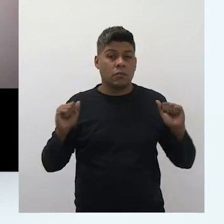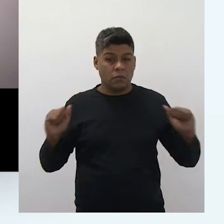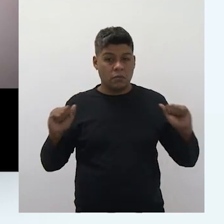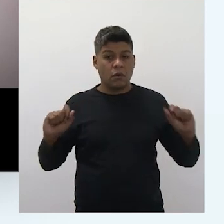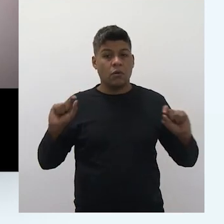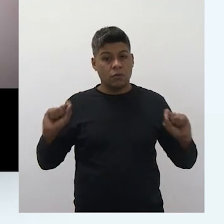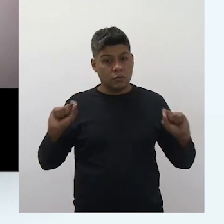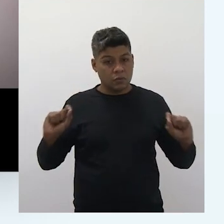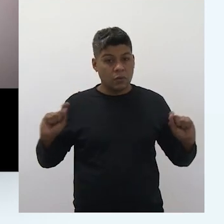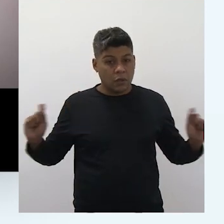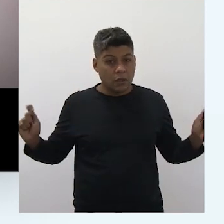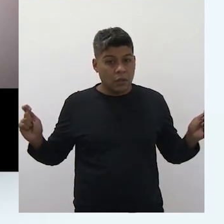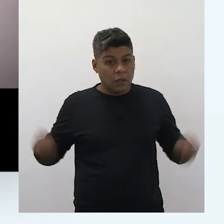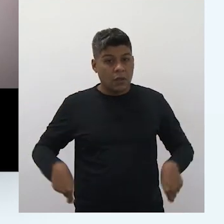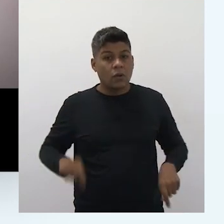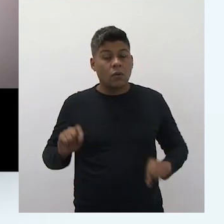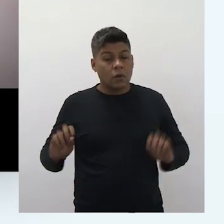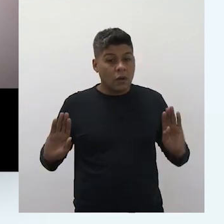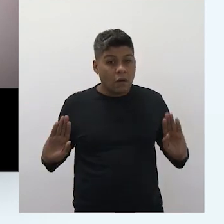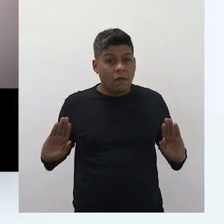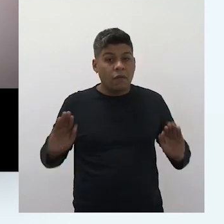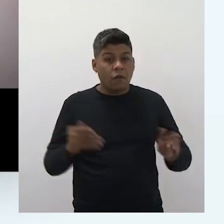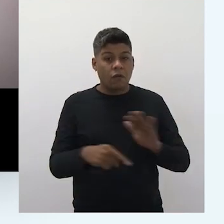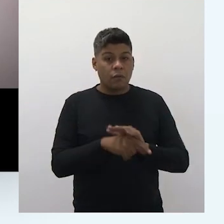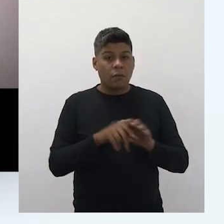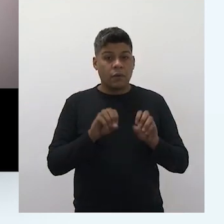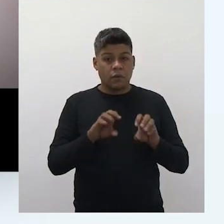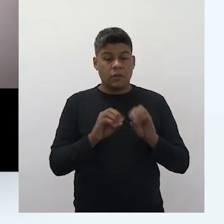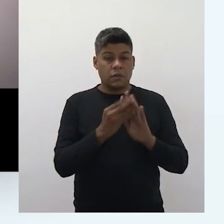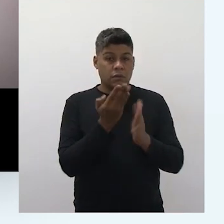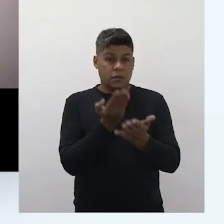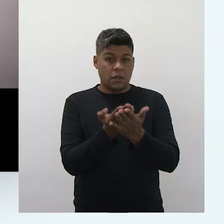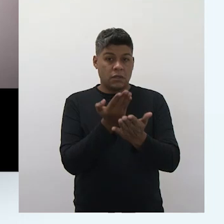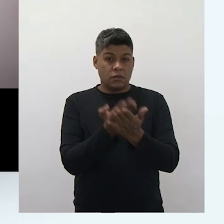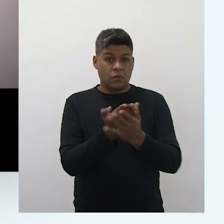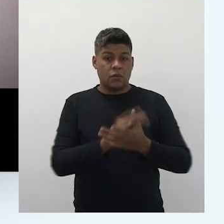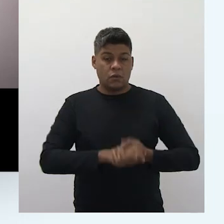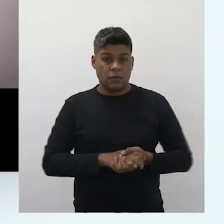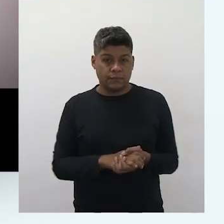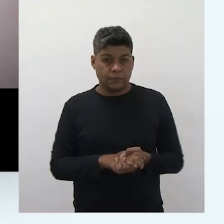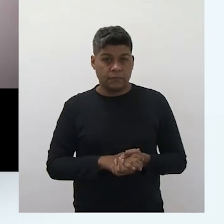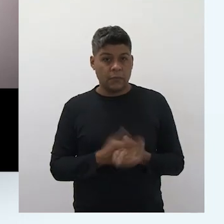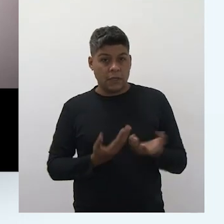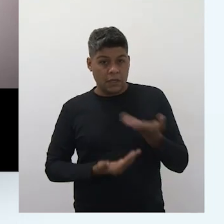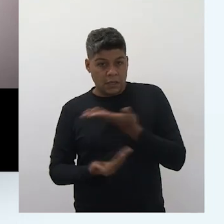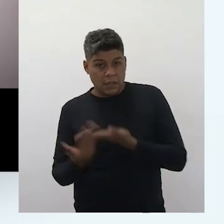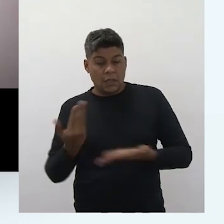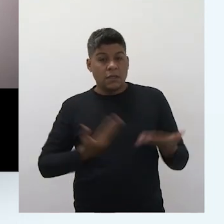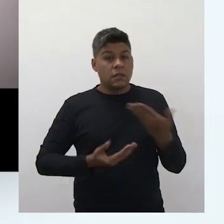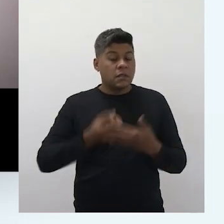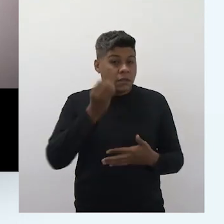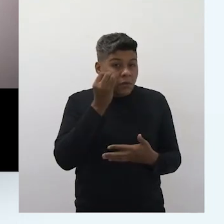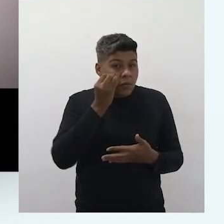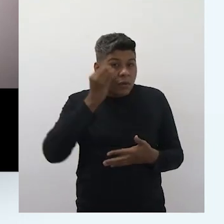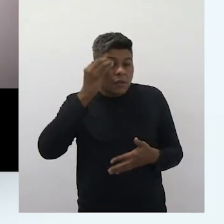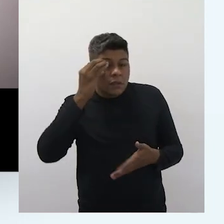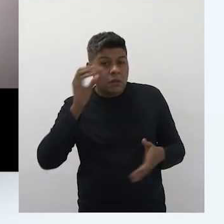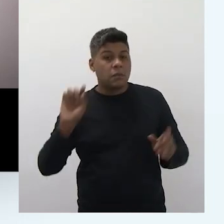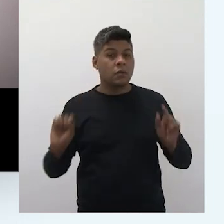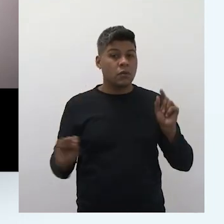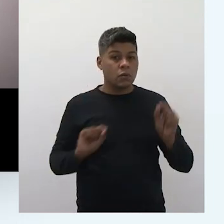ou deveria ser o foco da educação escolar. A integração dos conhecimentos, seja